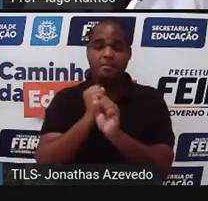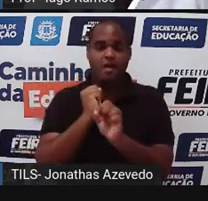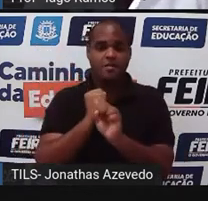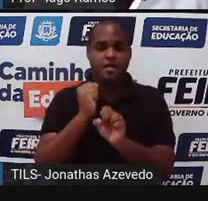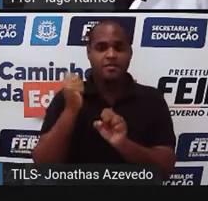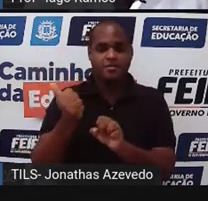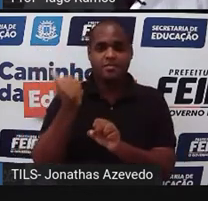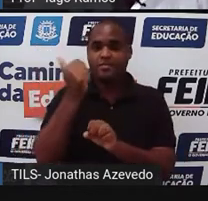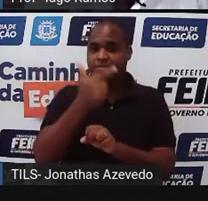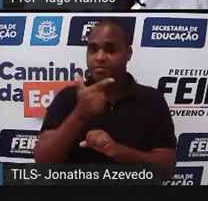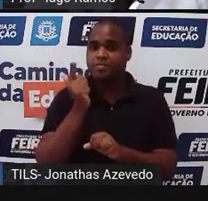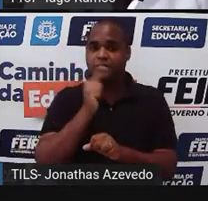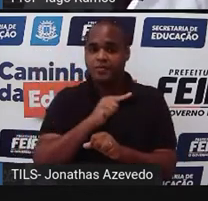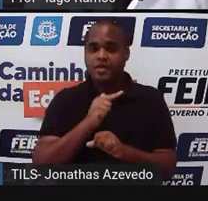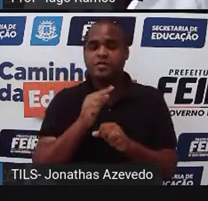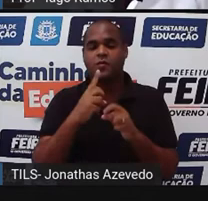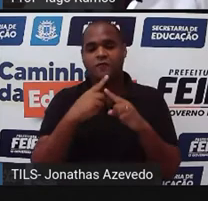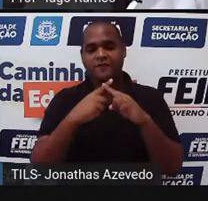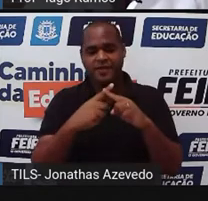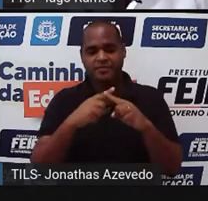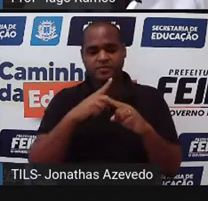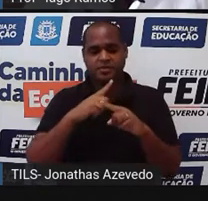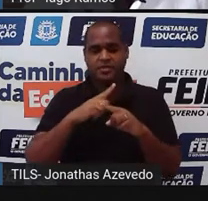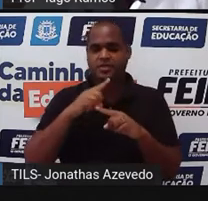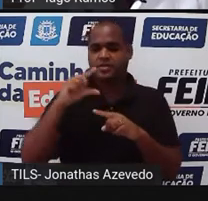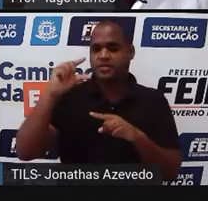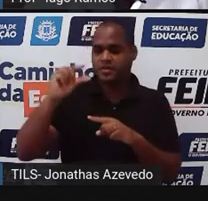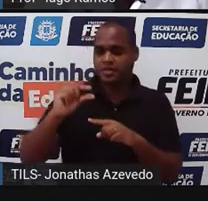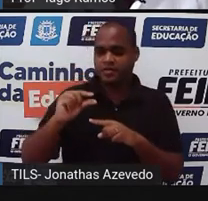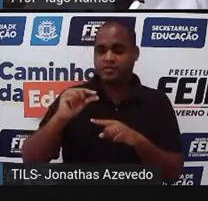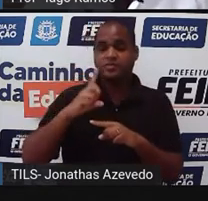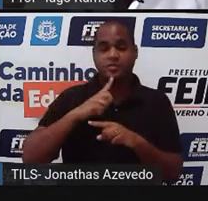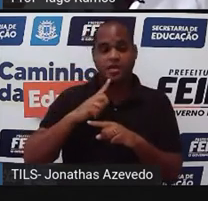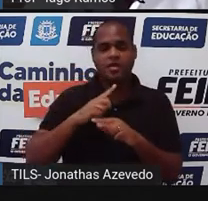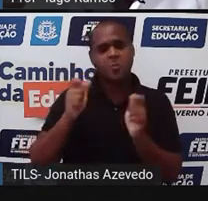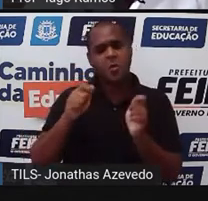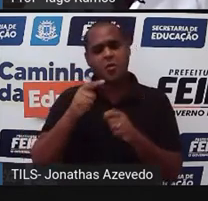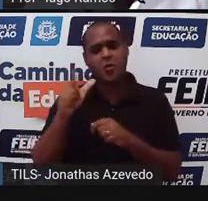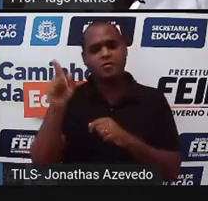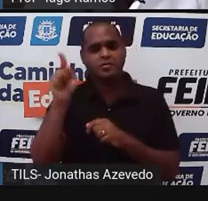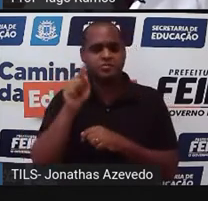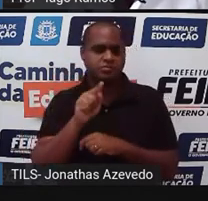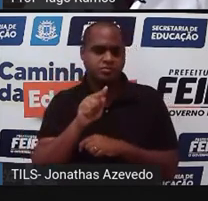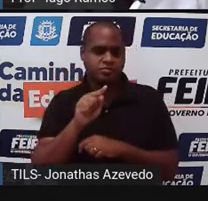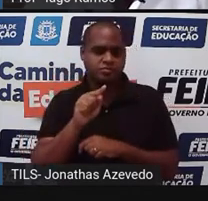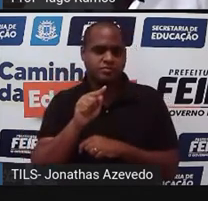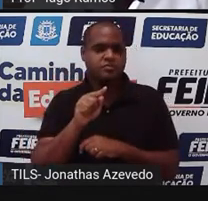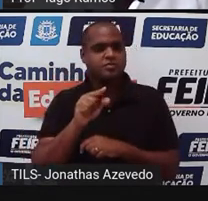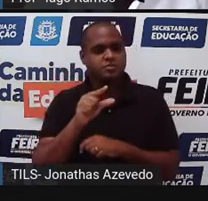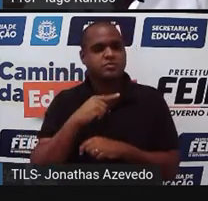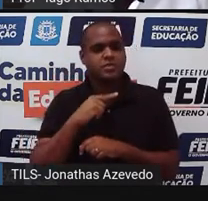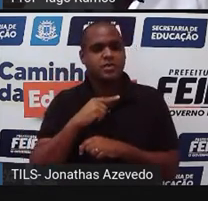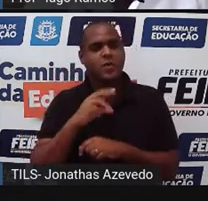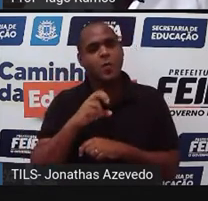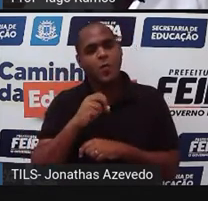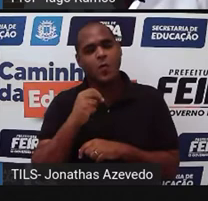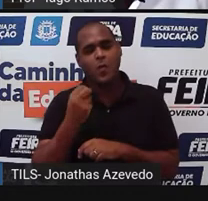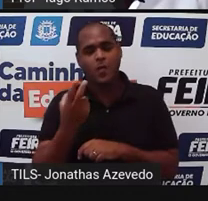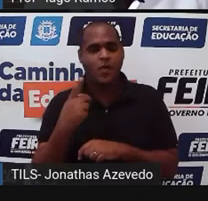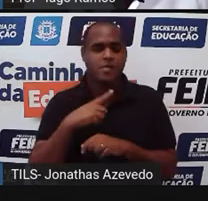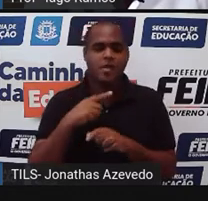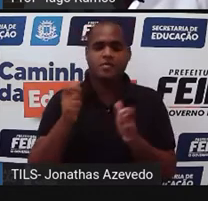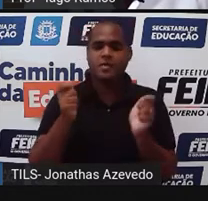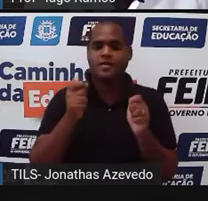Diagonal vezes diagonal menor ou a menor medida né a medida menor